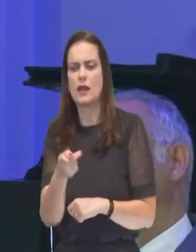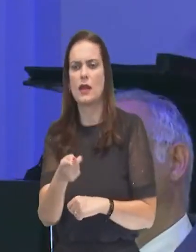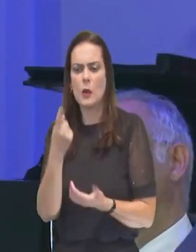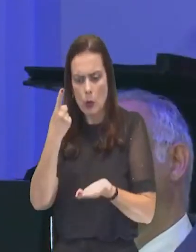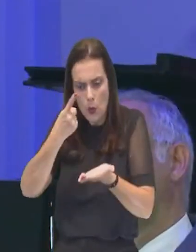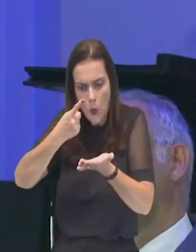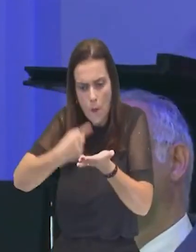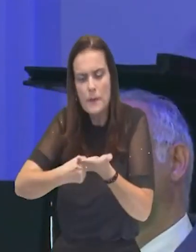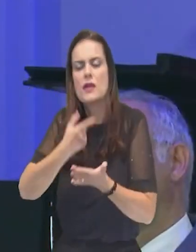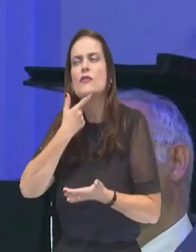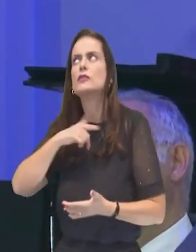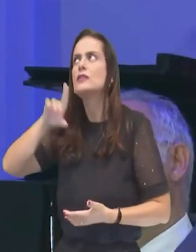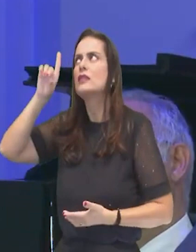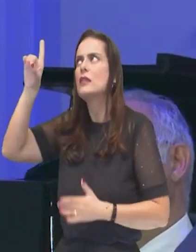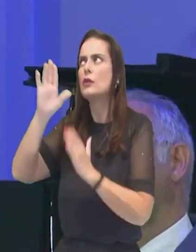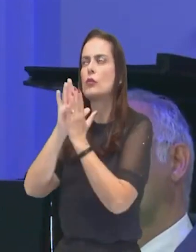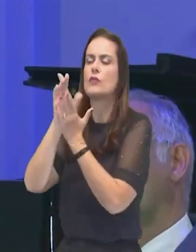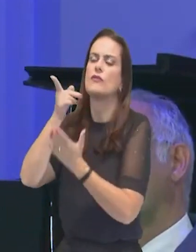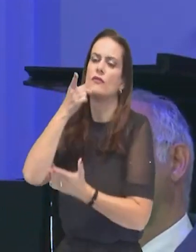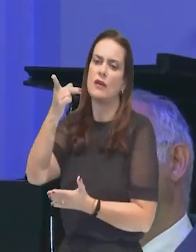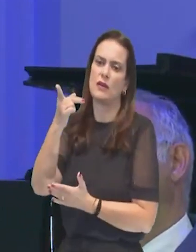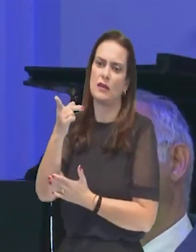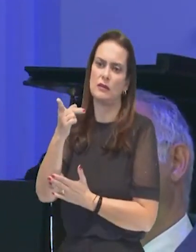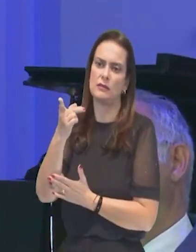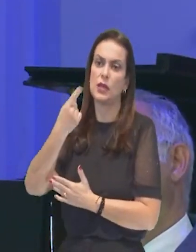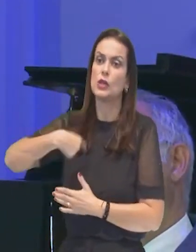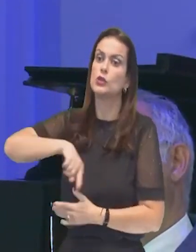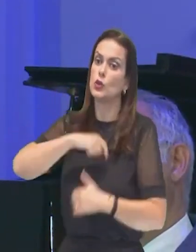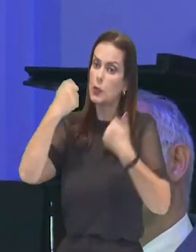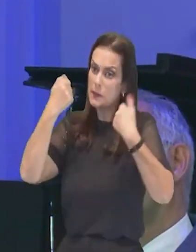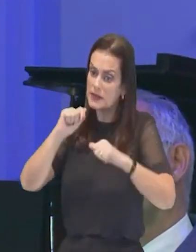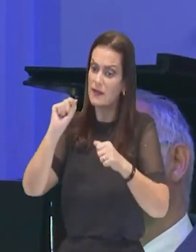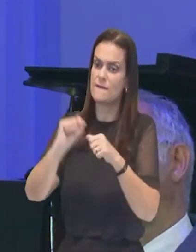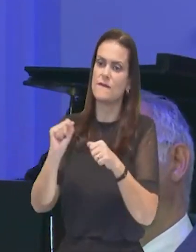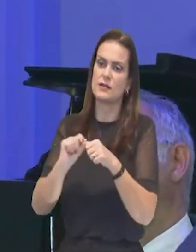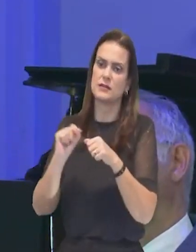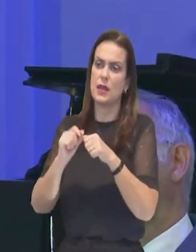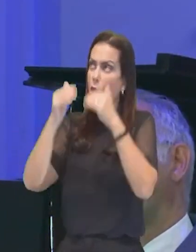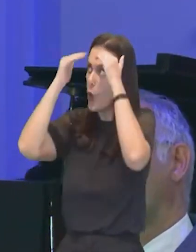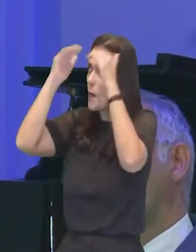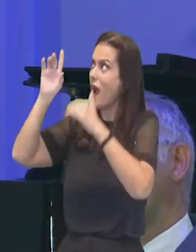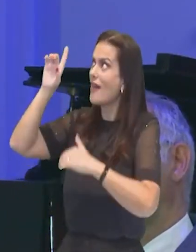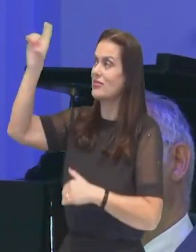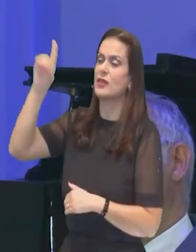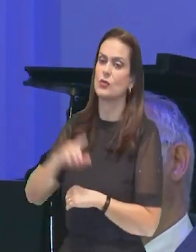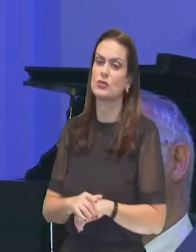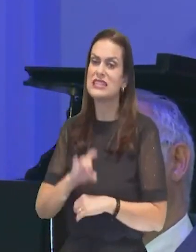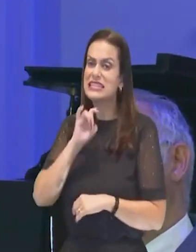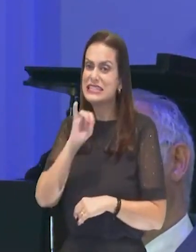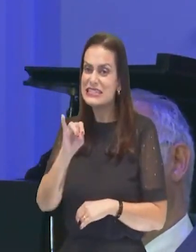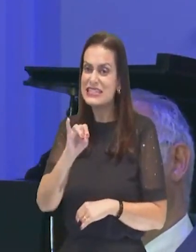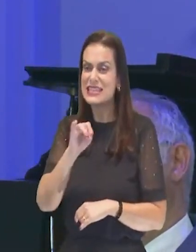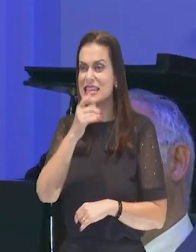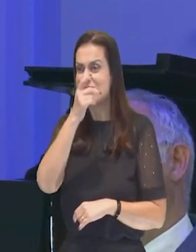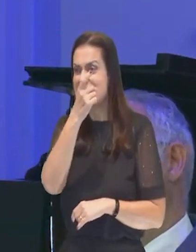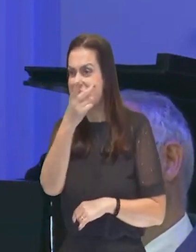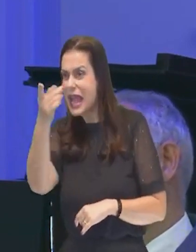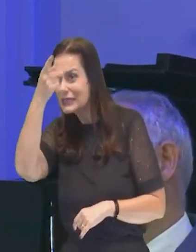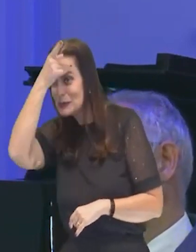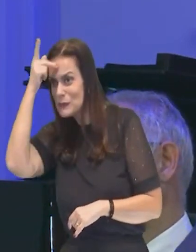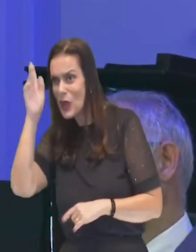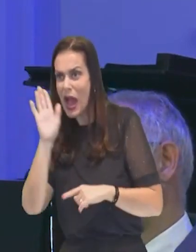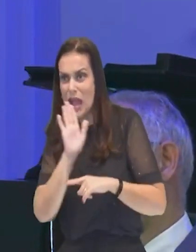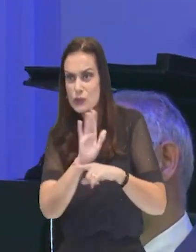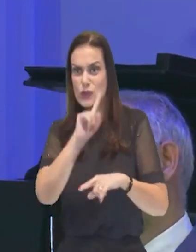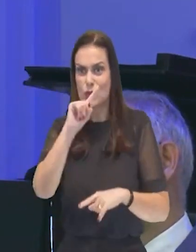cumprir aquilo que a palavra diz, que a gente precisa fazer. Já imaginaram se você, cada um aqui durante essa semana,